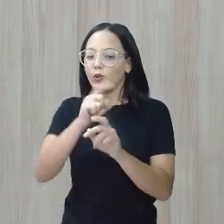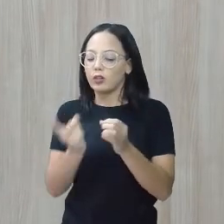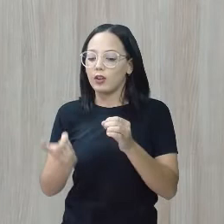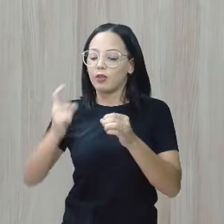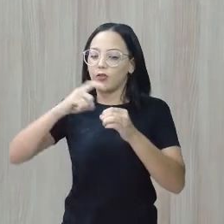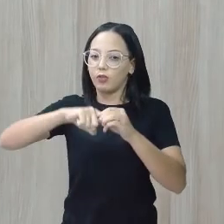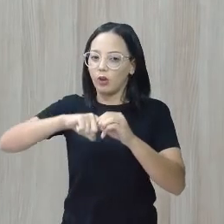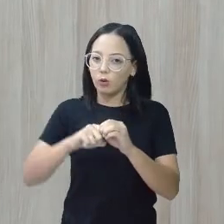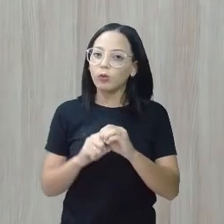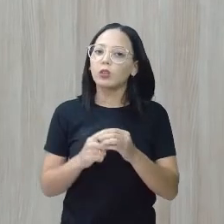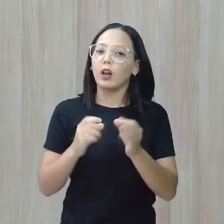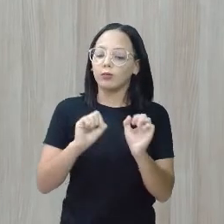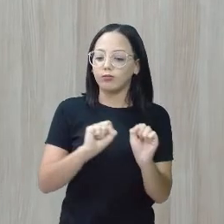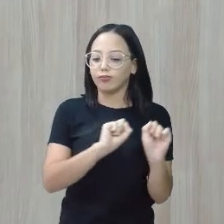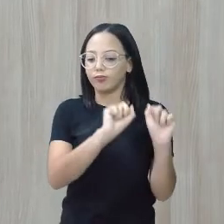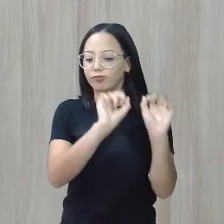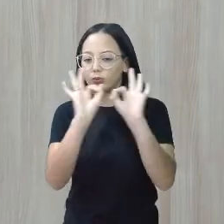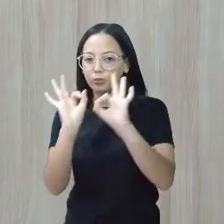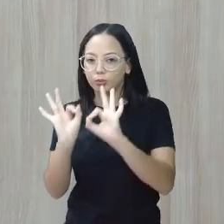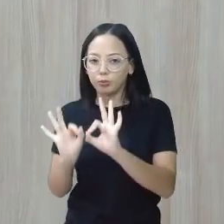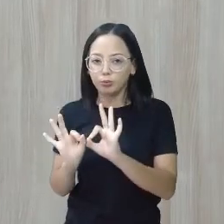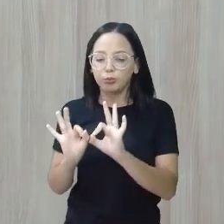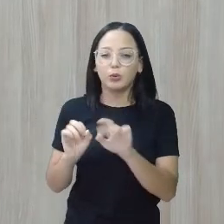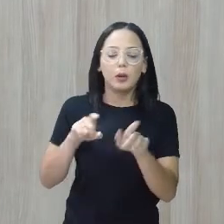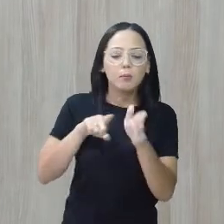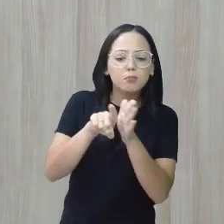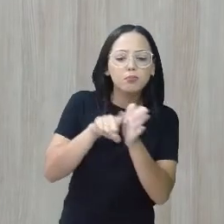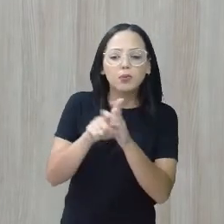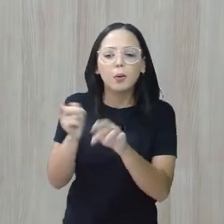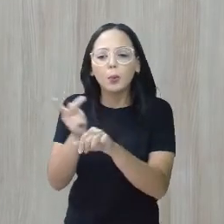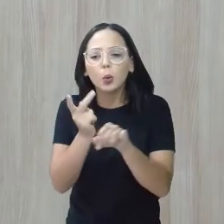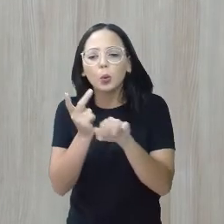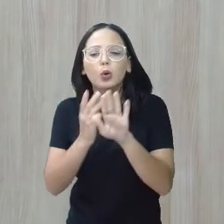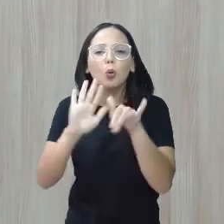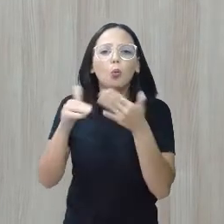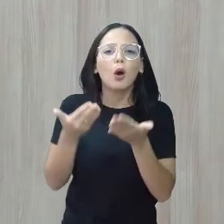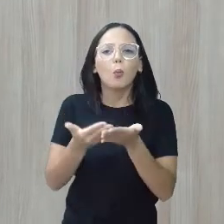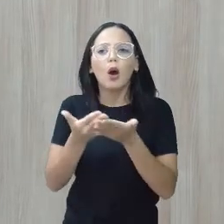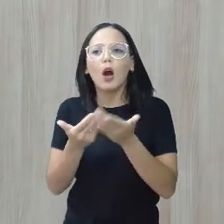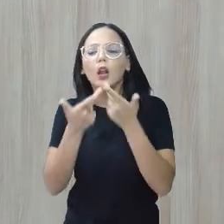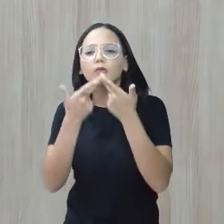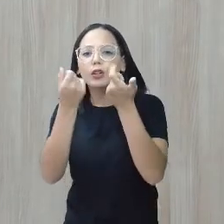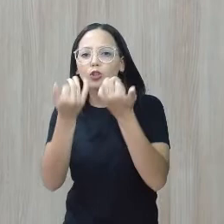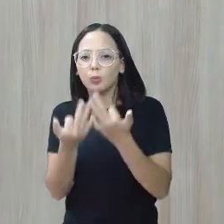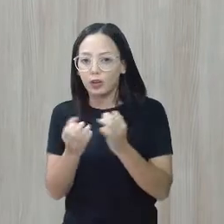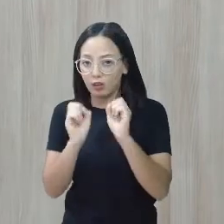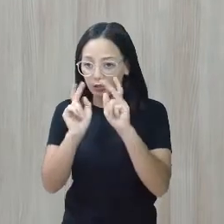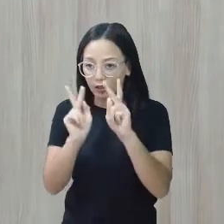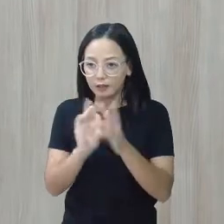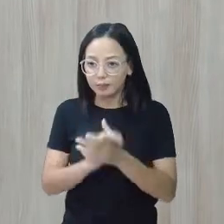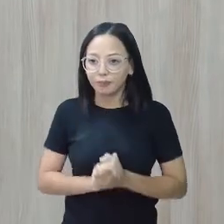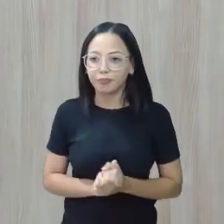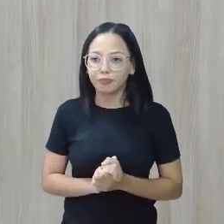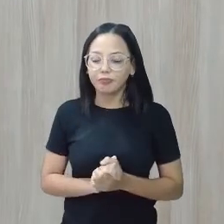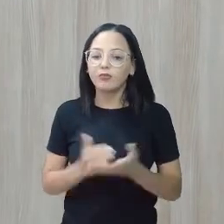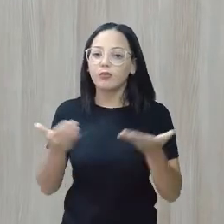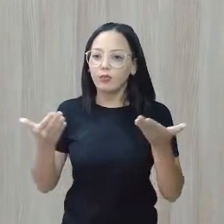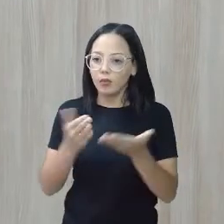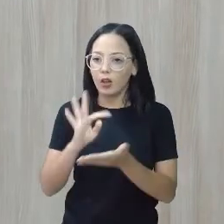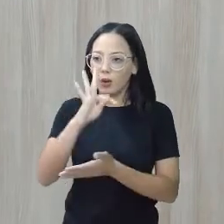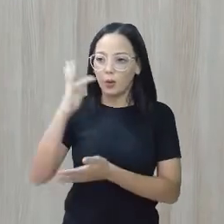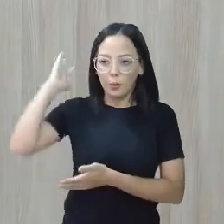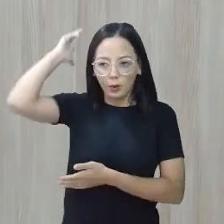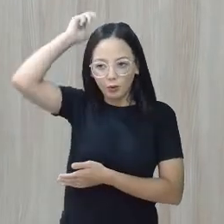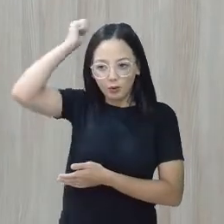aí você volta lá no canal e busca que aula fala sobre isso, tá bom? Então, vamos continuar. Agora o professor Tiago já